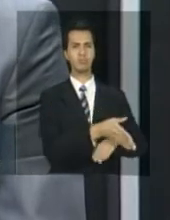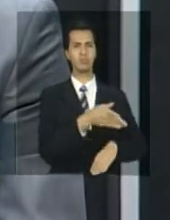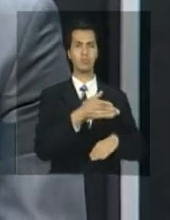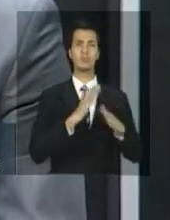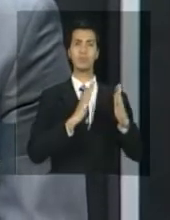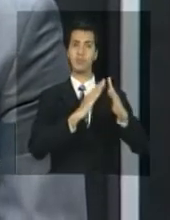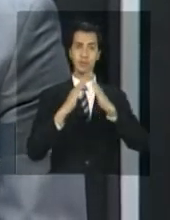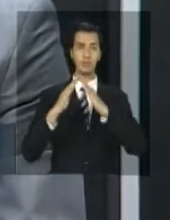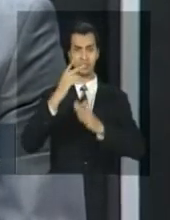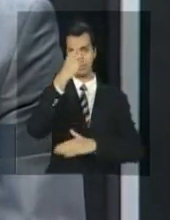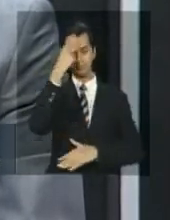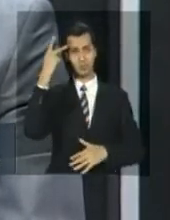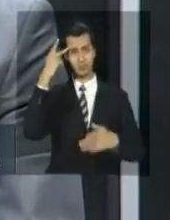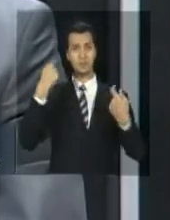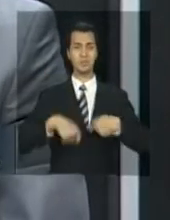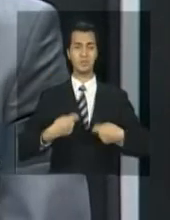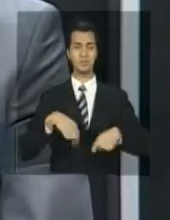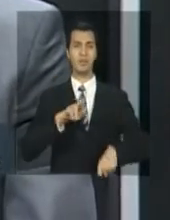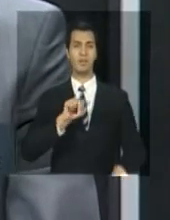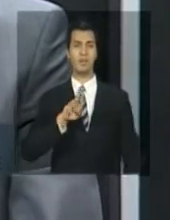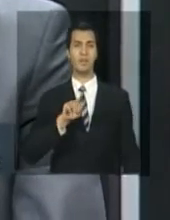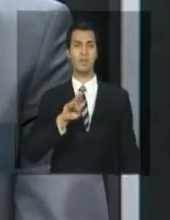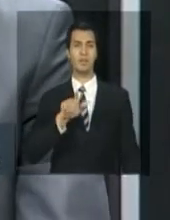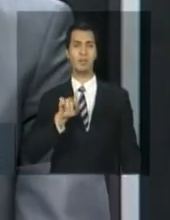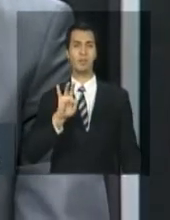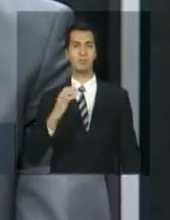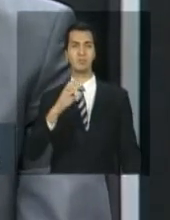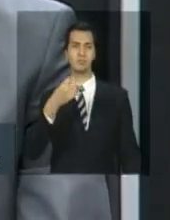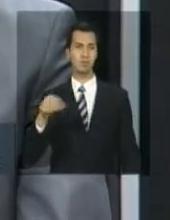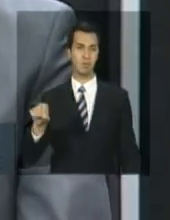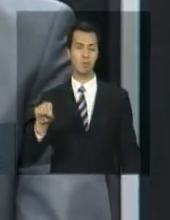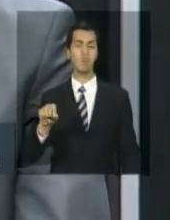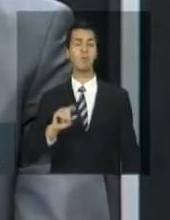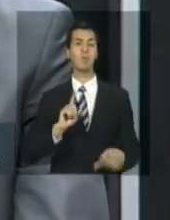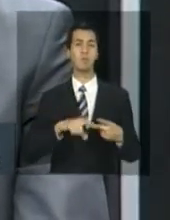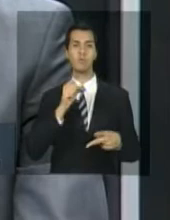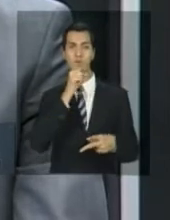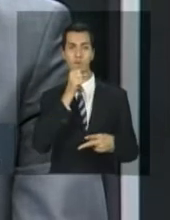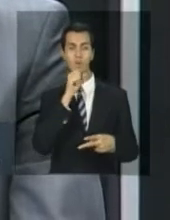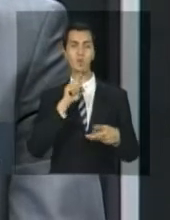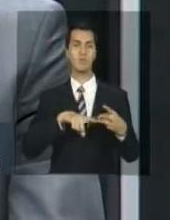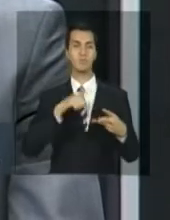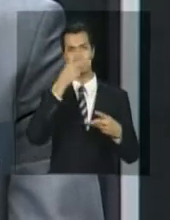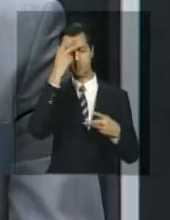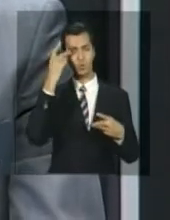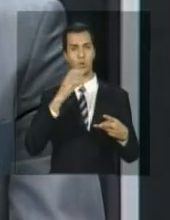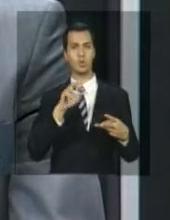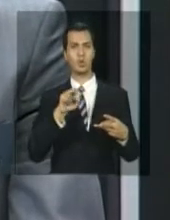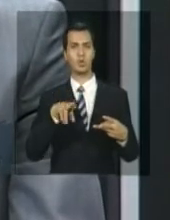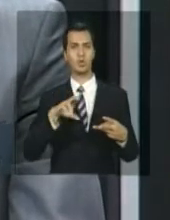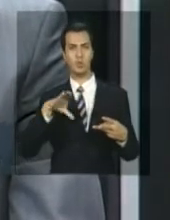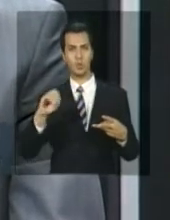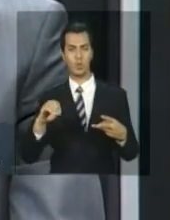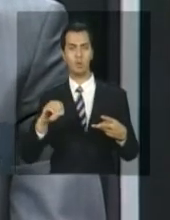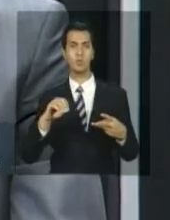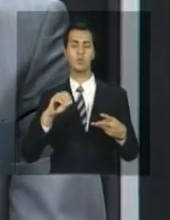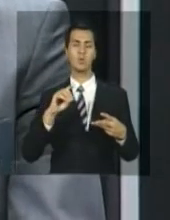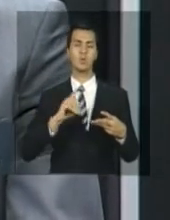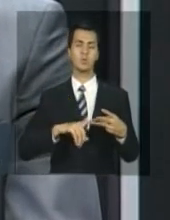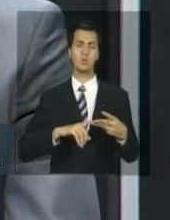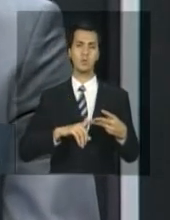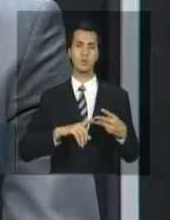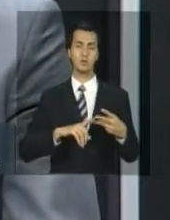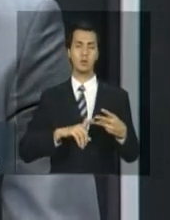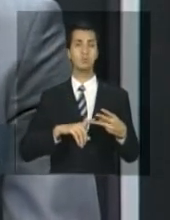necessidade de reabilitação motora, idosos, pacientes crônicos, sem agravamento ou